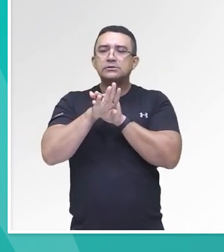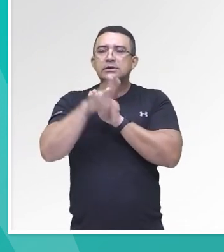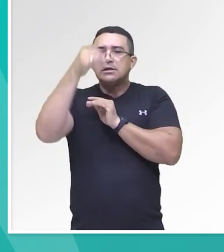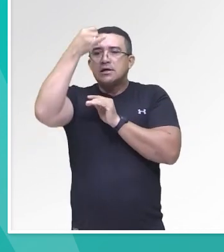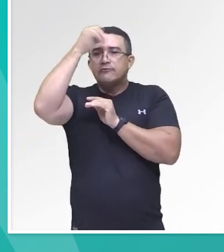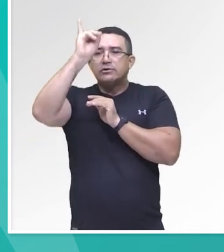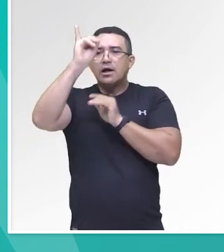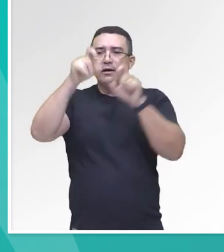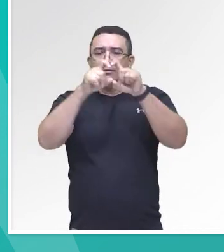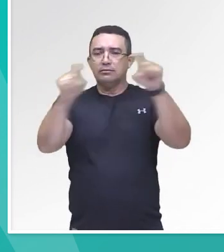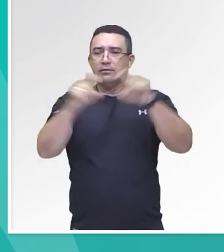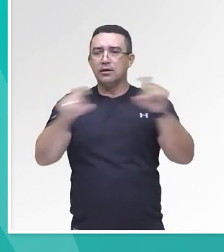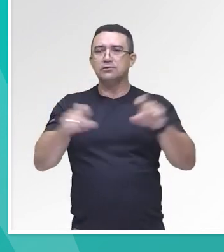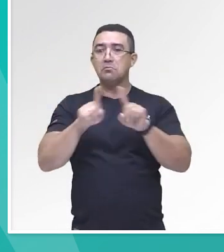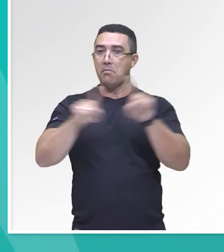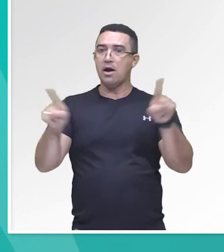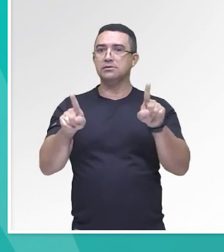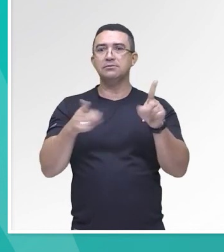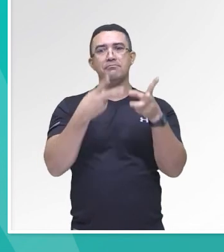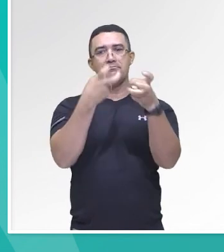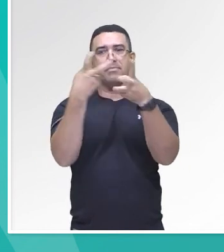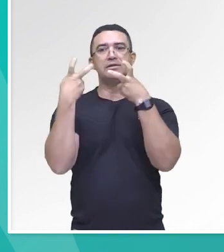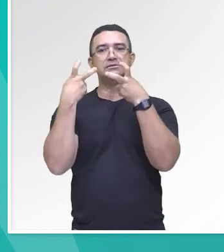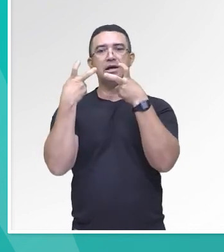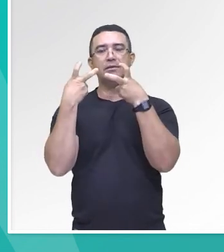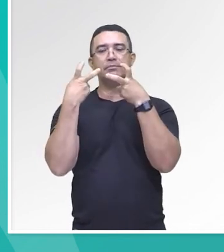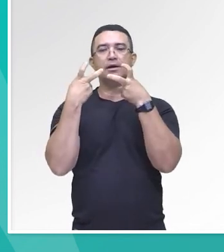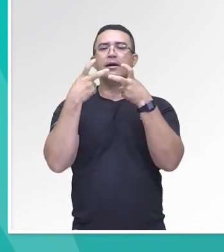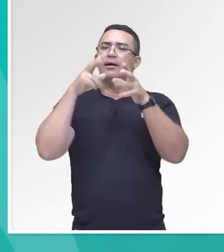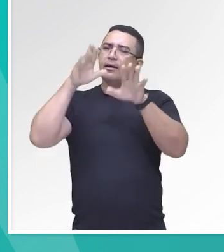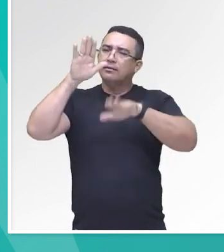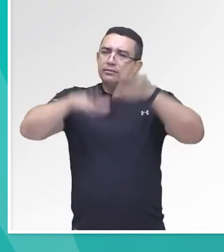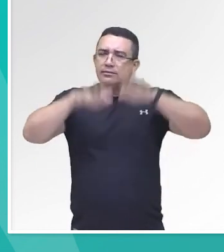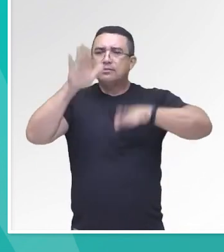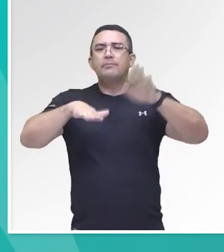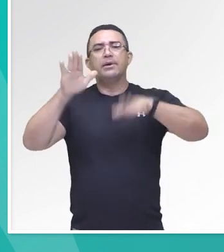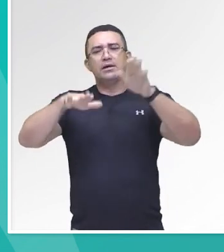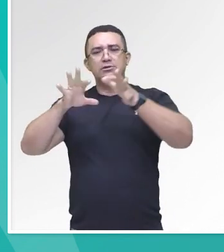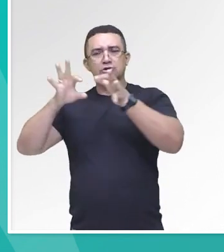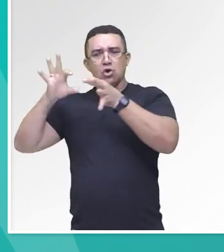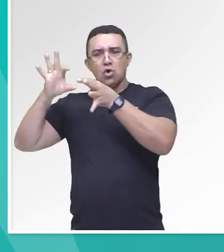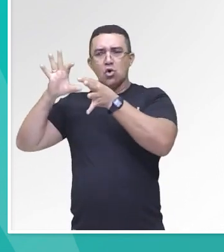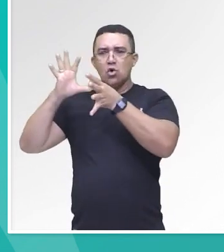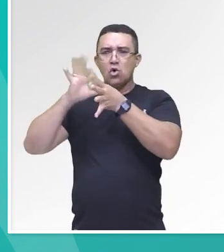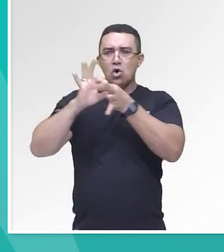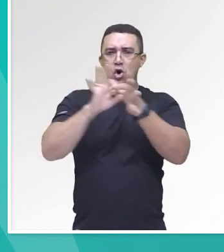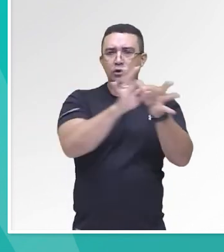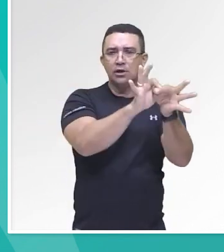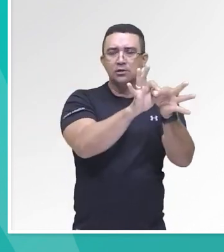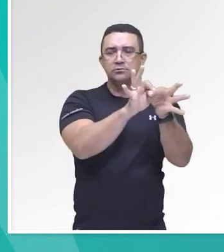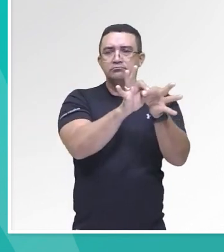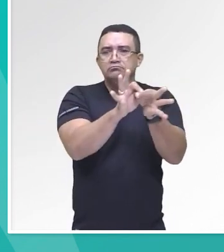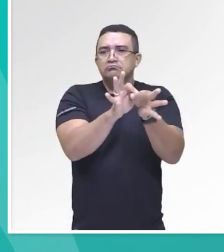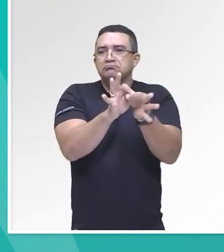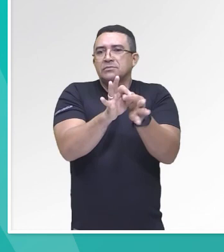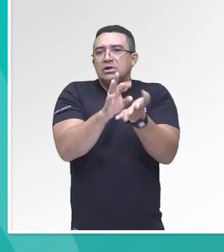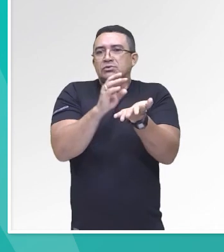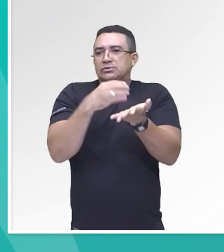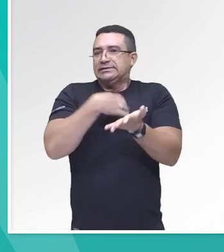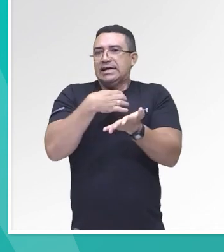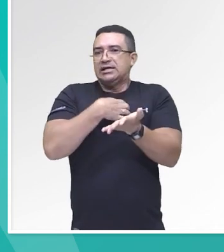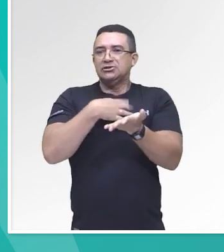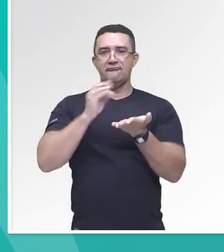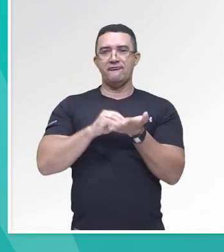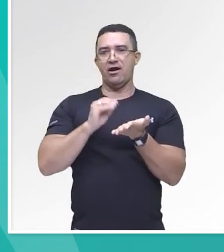ser percebida pelo contexto que eu tenho. Eu não sinto falta da informação que eu omiti.